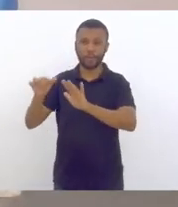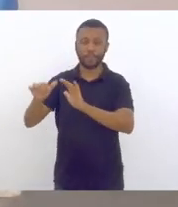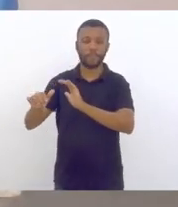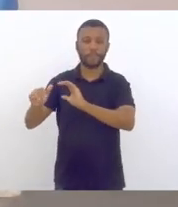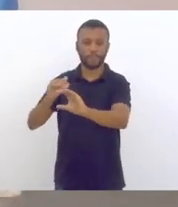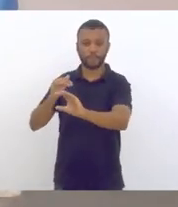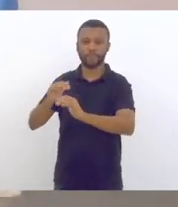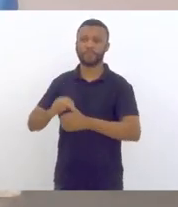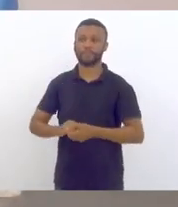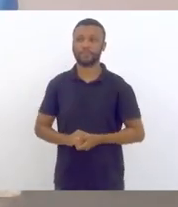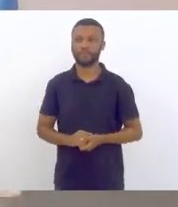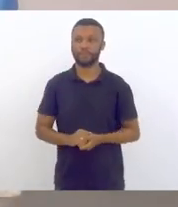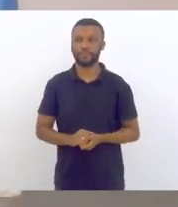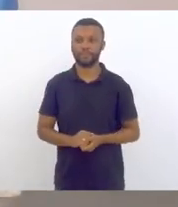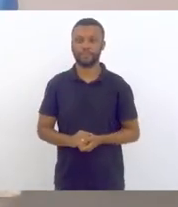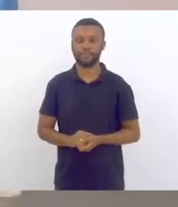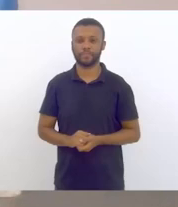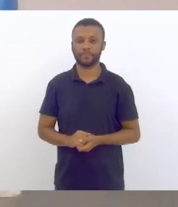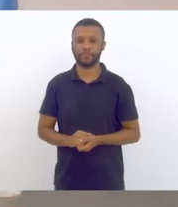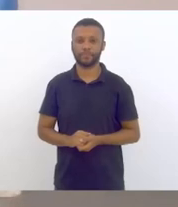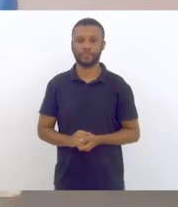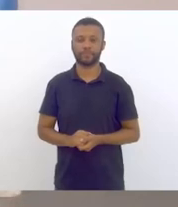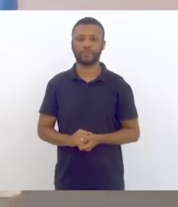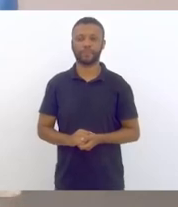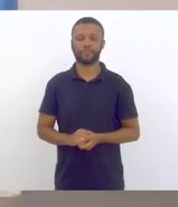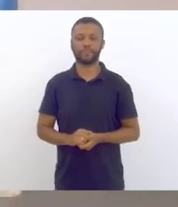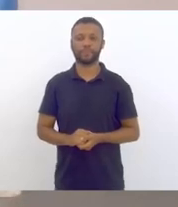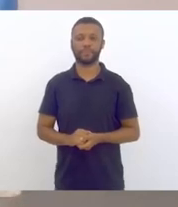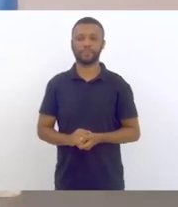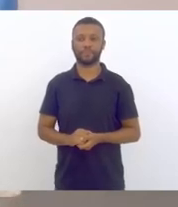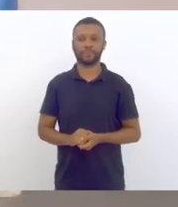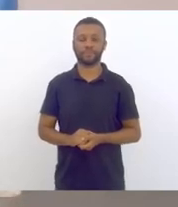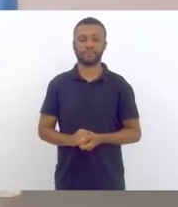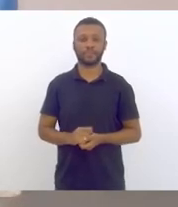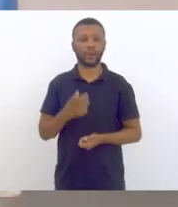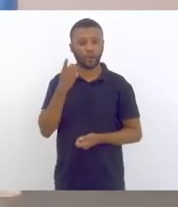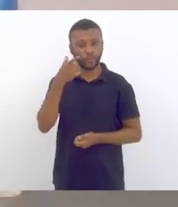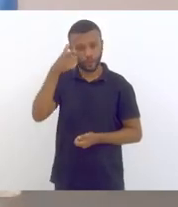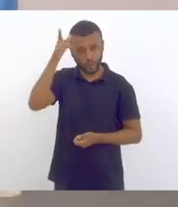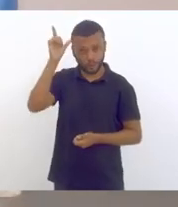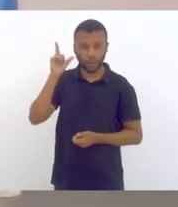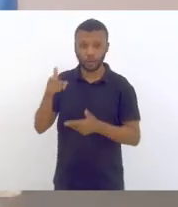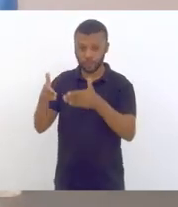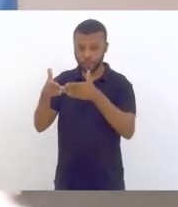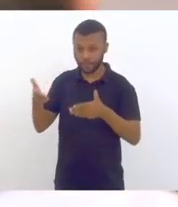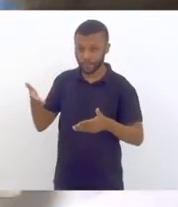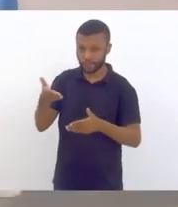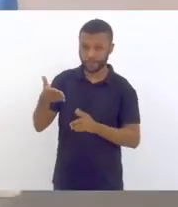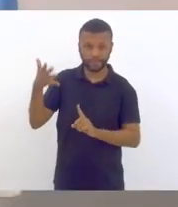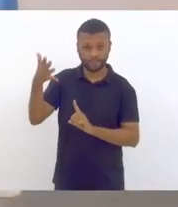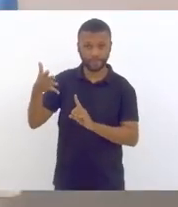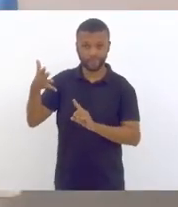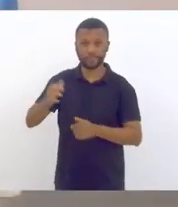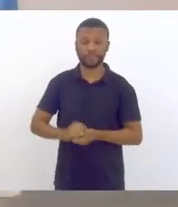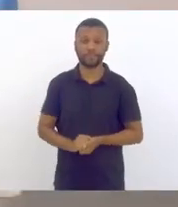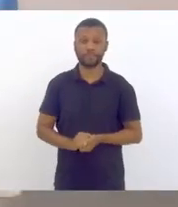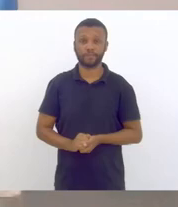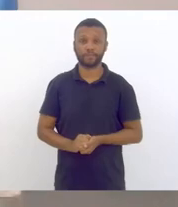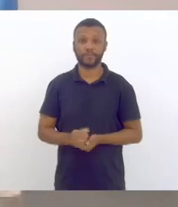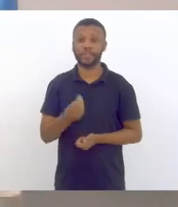108 algum parlamentar o palácio que queira usar Deputado Luiz Paulo por favor três